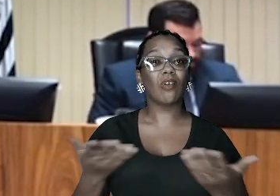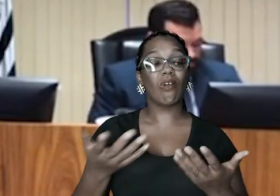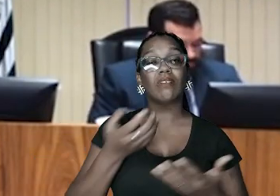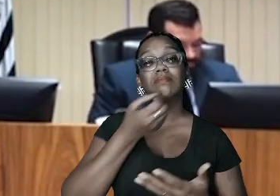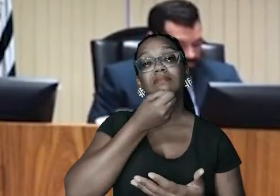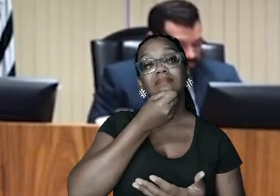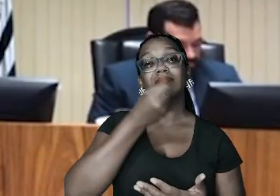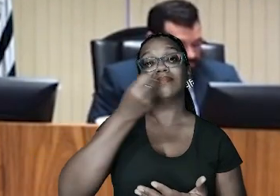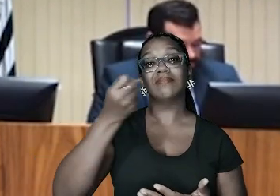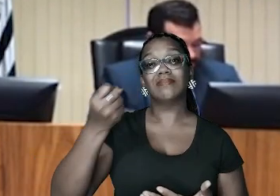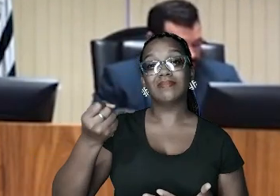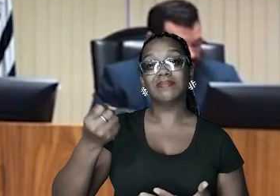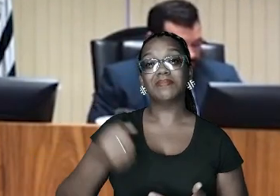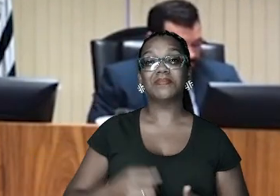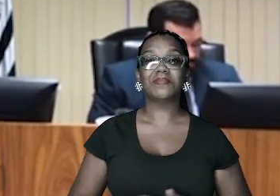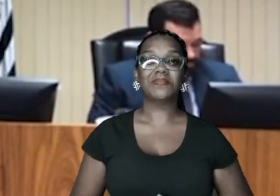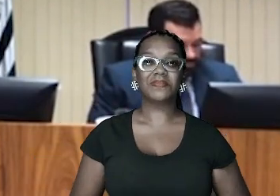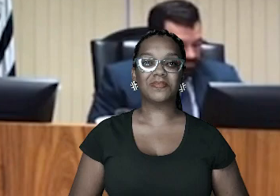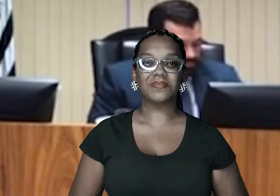assim